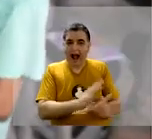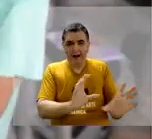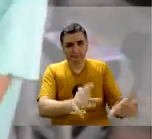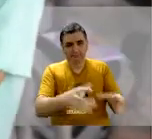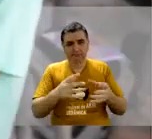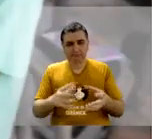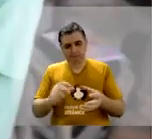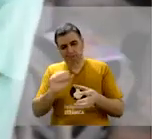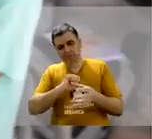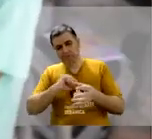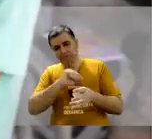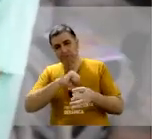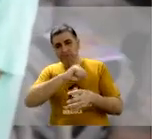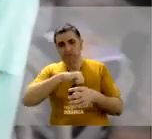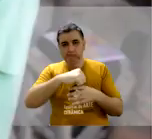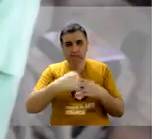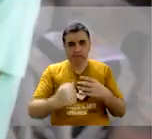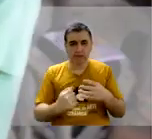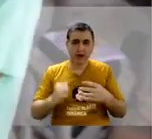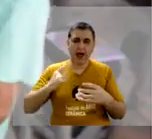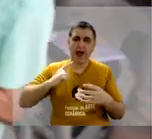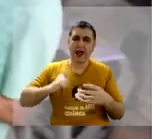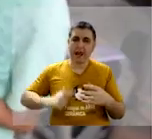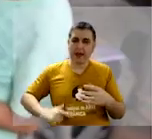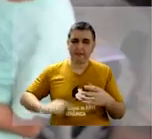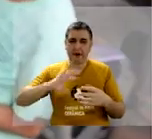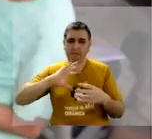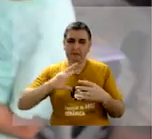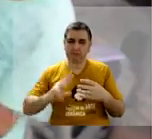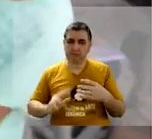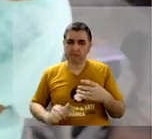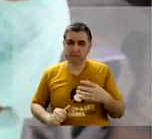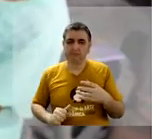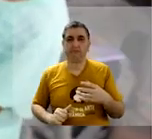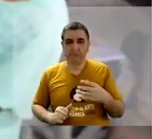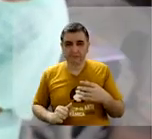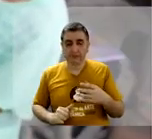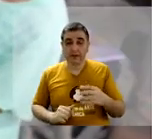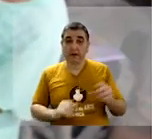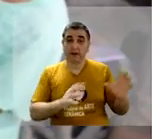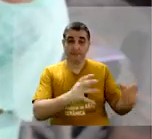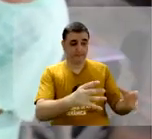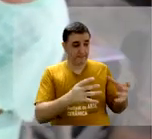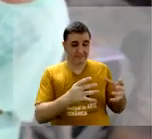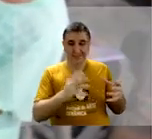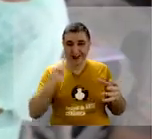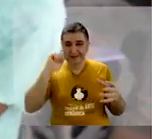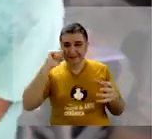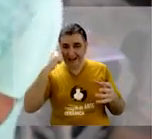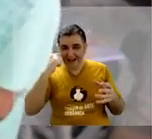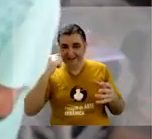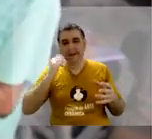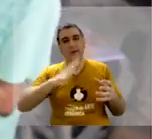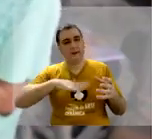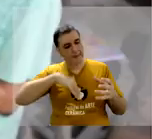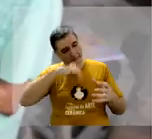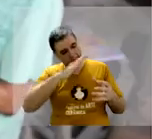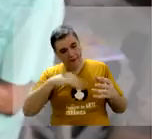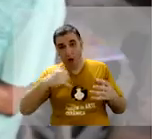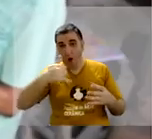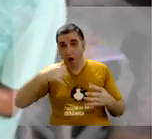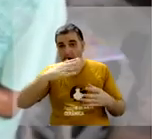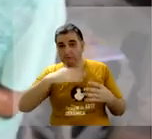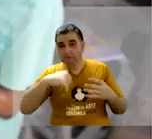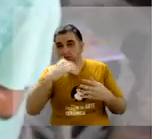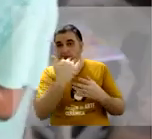que fica uma cinzinha, você limpa elas, né? A preta, para fazer a preta, eu tenho que